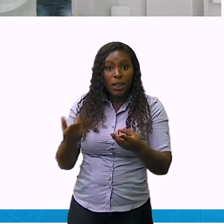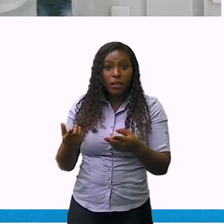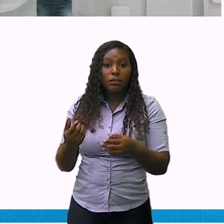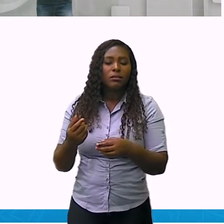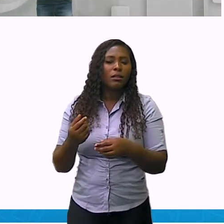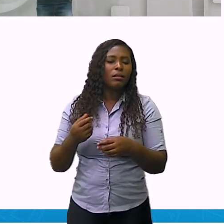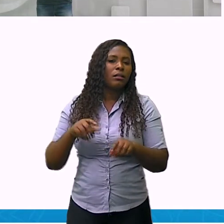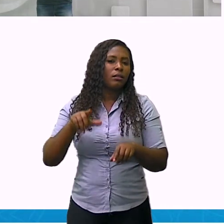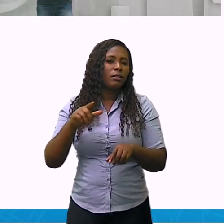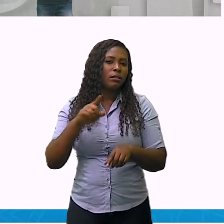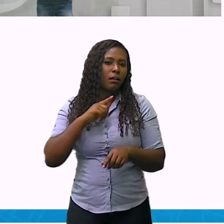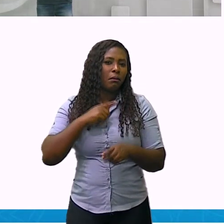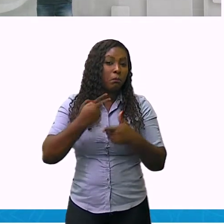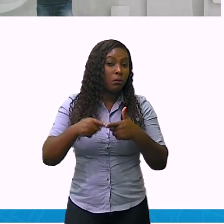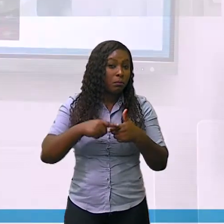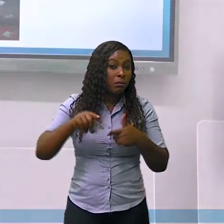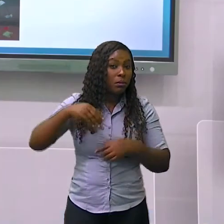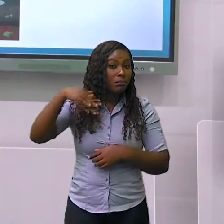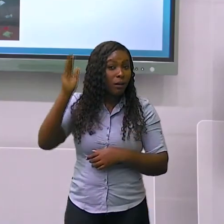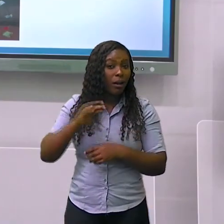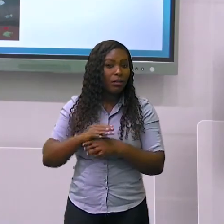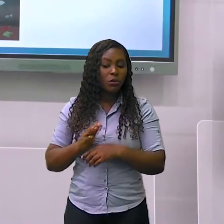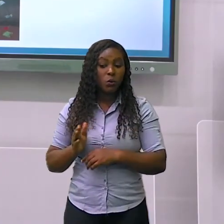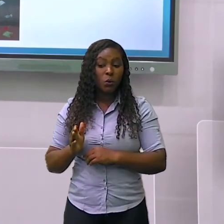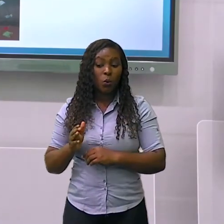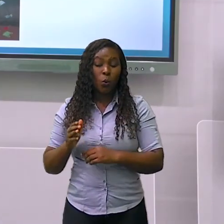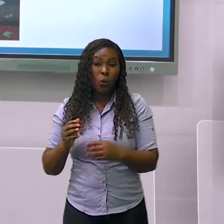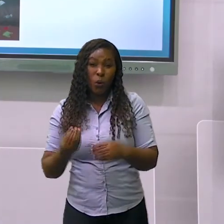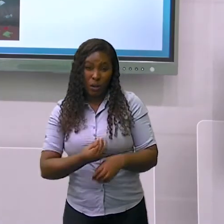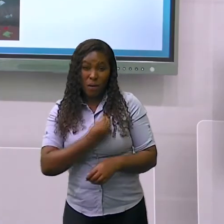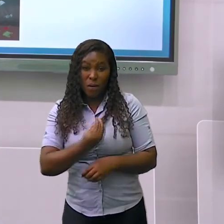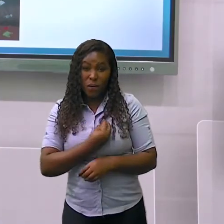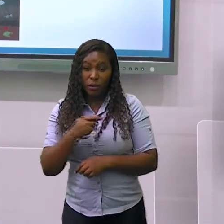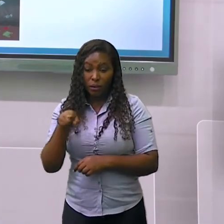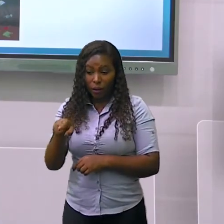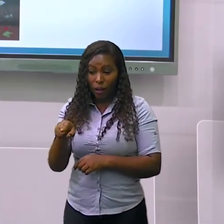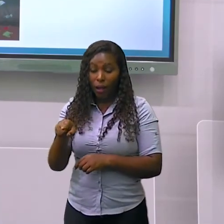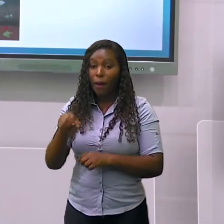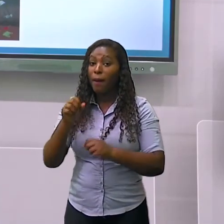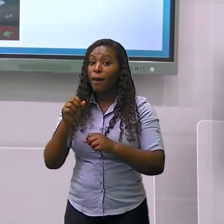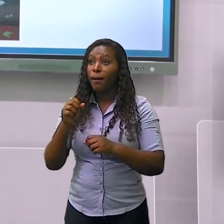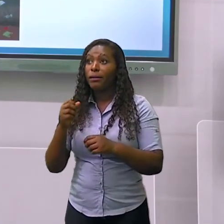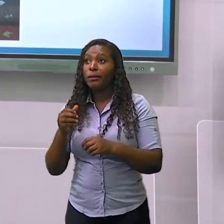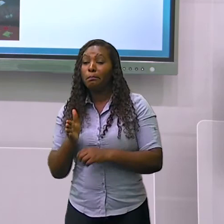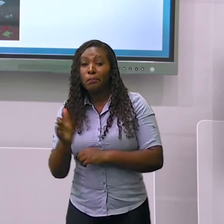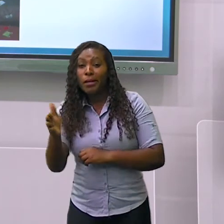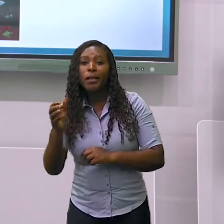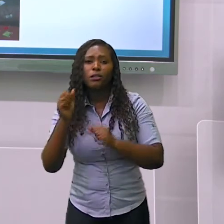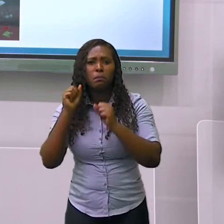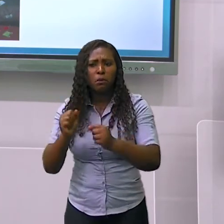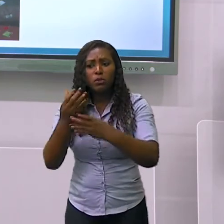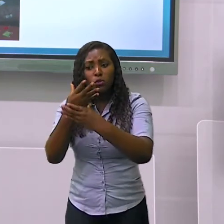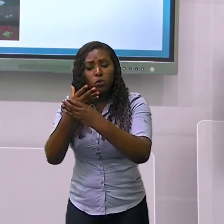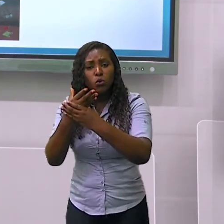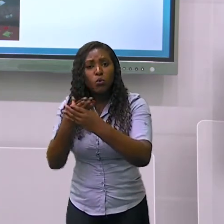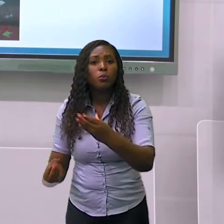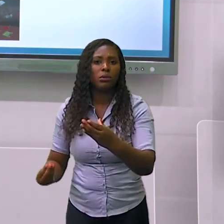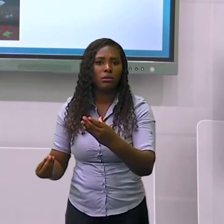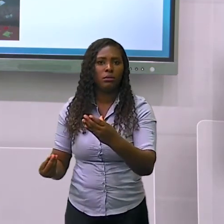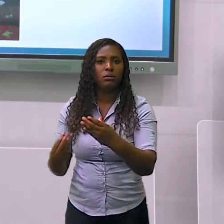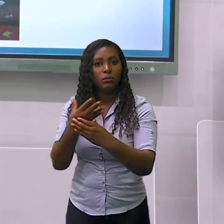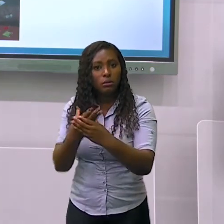de espécies. Então, além de comprometer toda a biodiversidade marinha, ela também